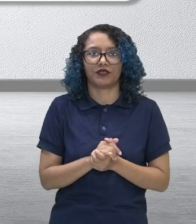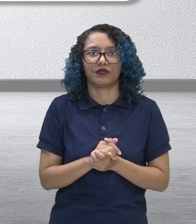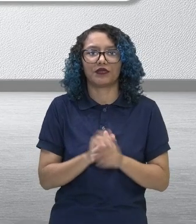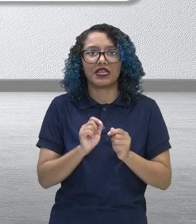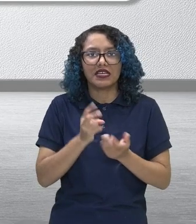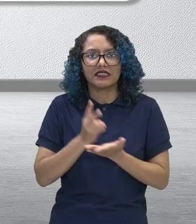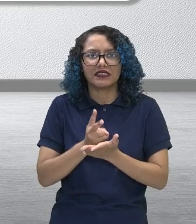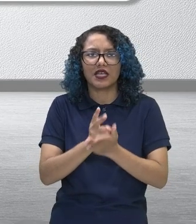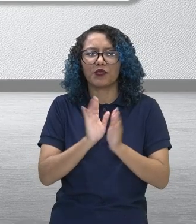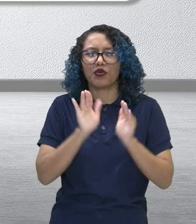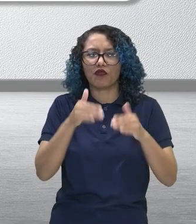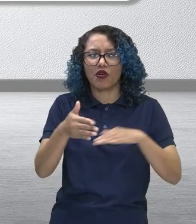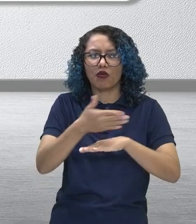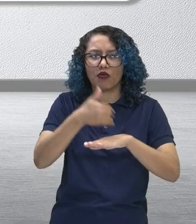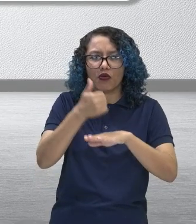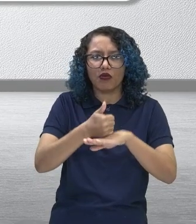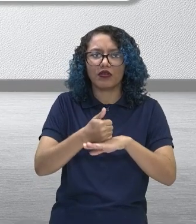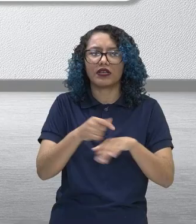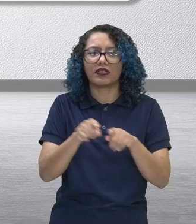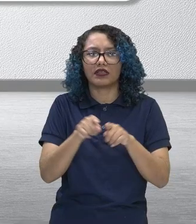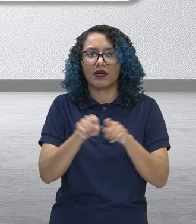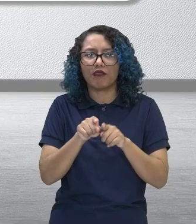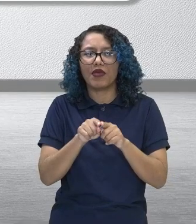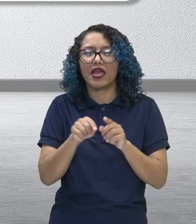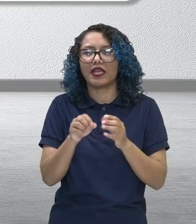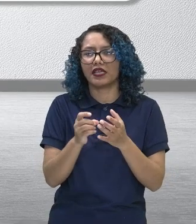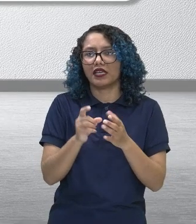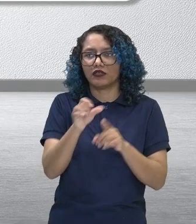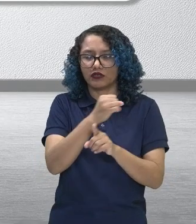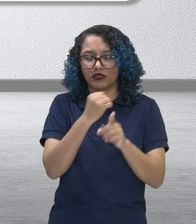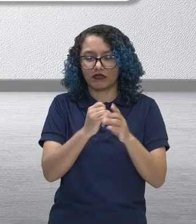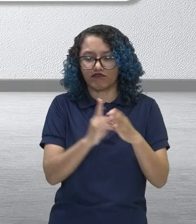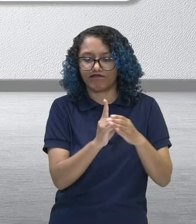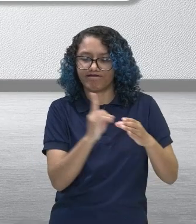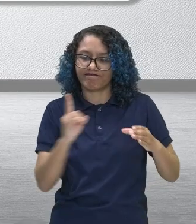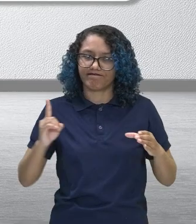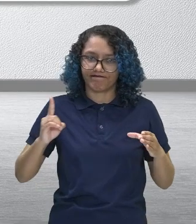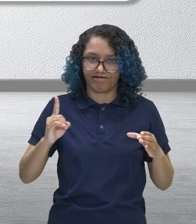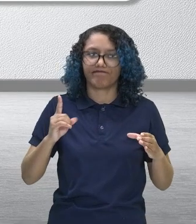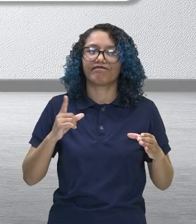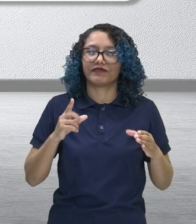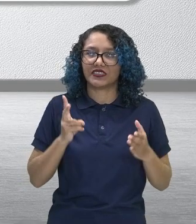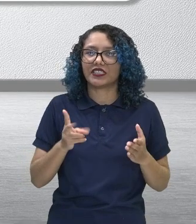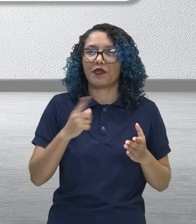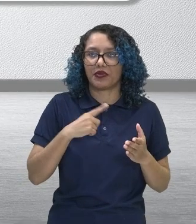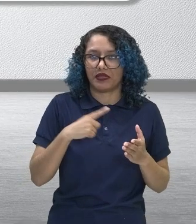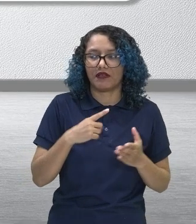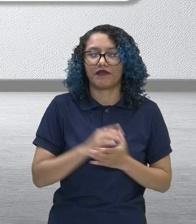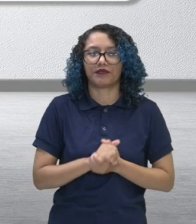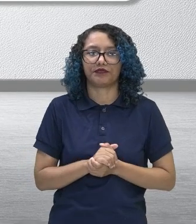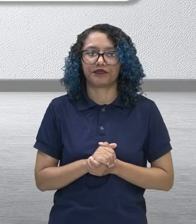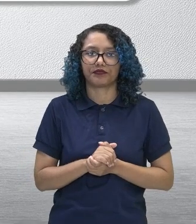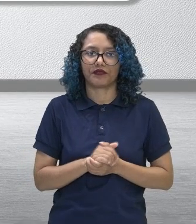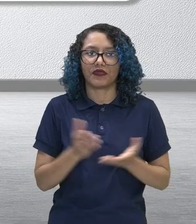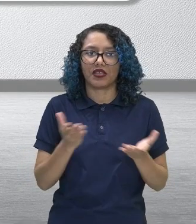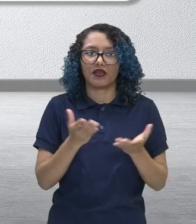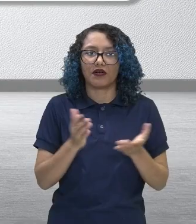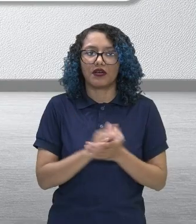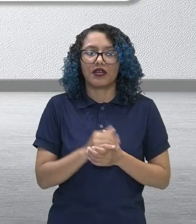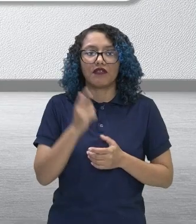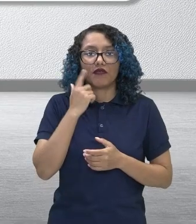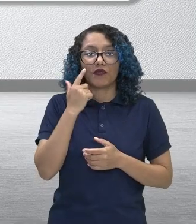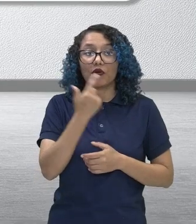concentração de terra e a exclusão social. Vamos então agora ver os 5 pontos da sociologia de